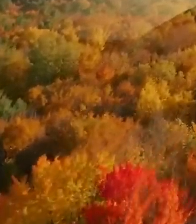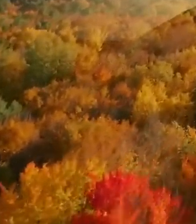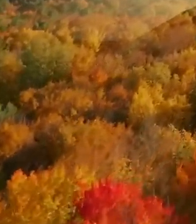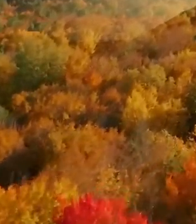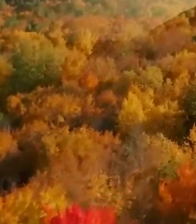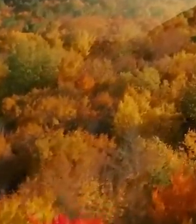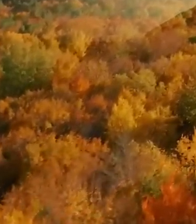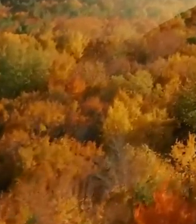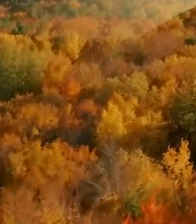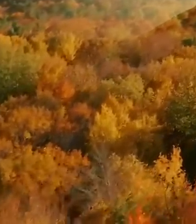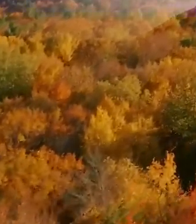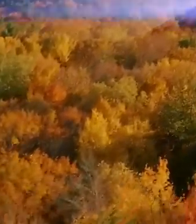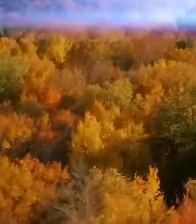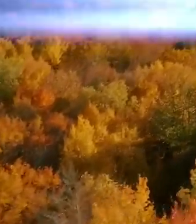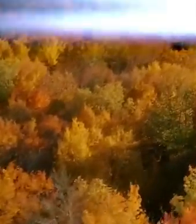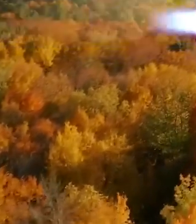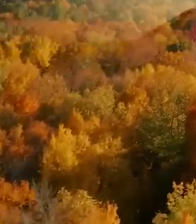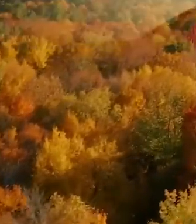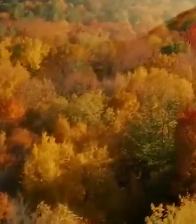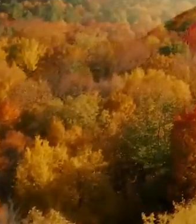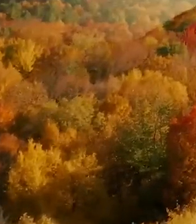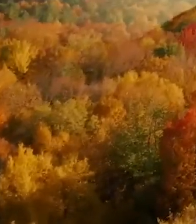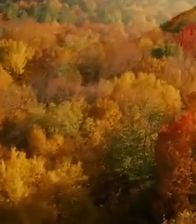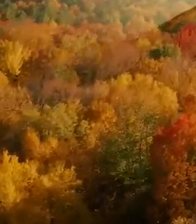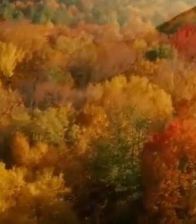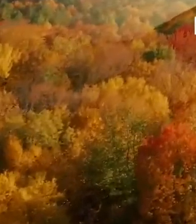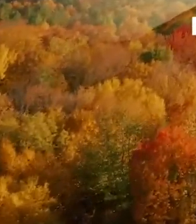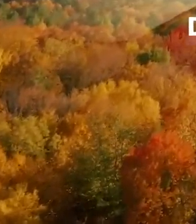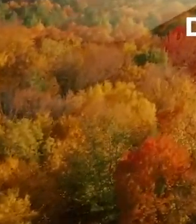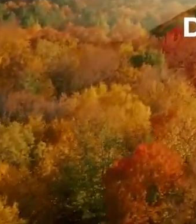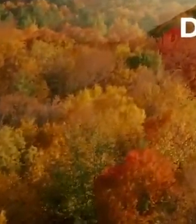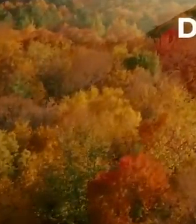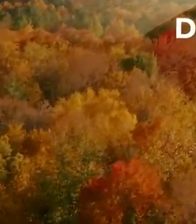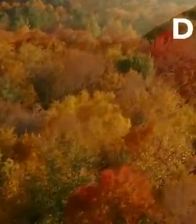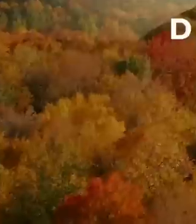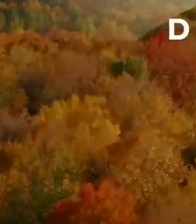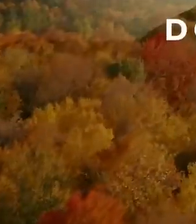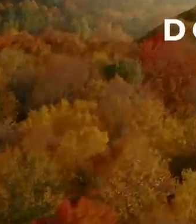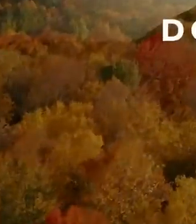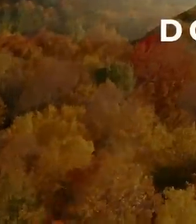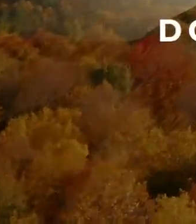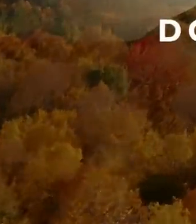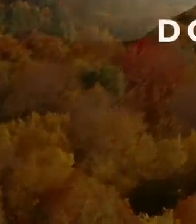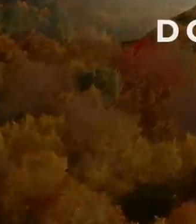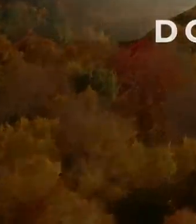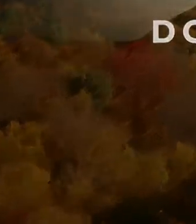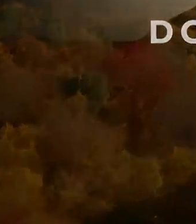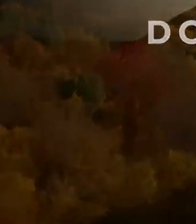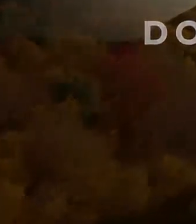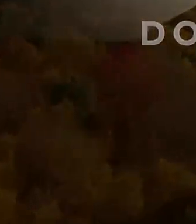Estadual Espírita, com o tema Os Desafios do Homem de Bem.